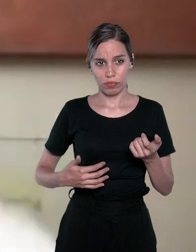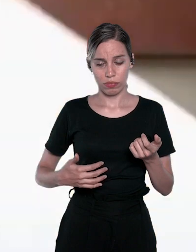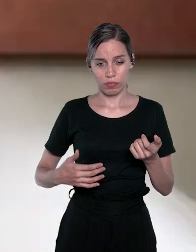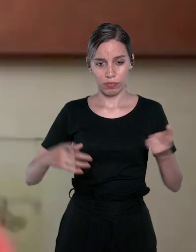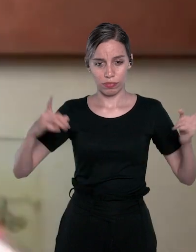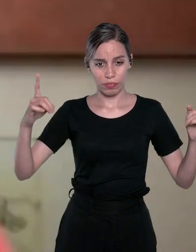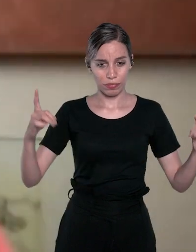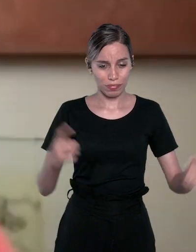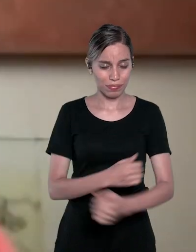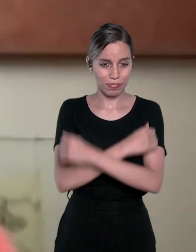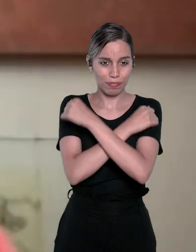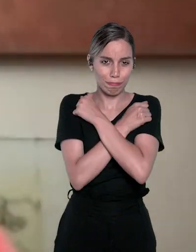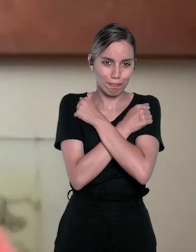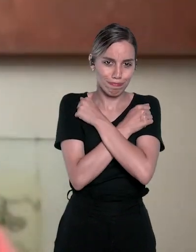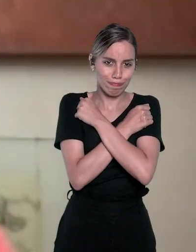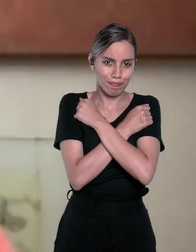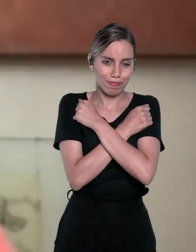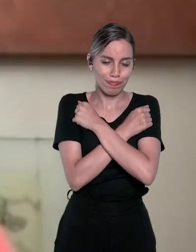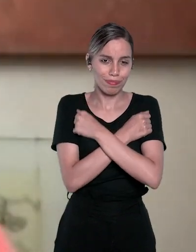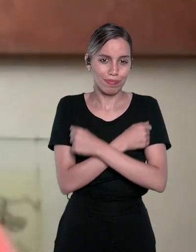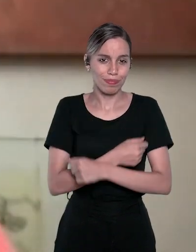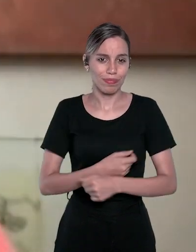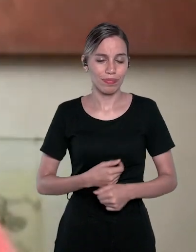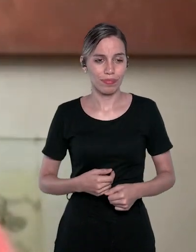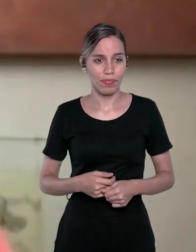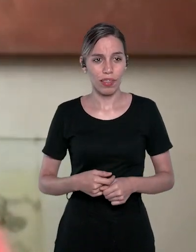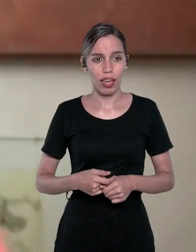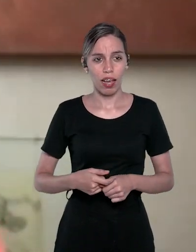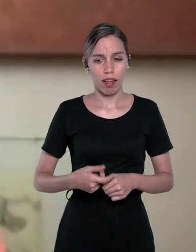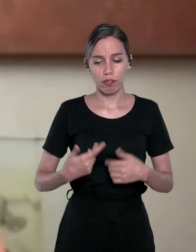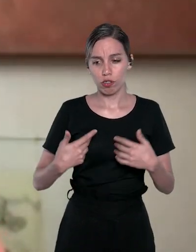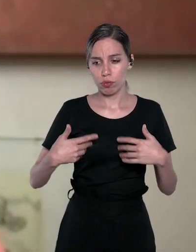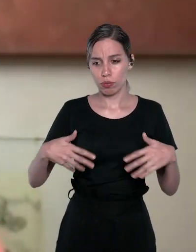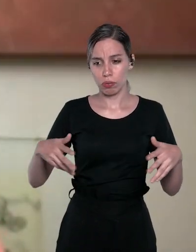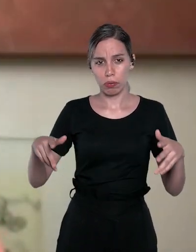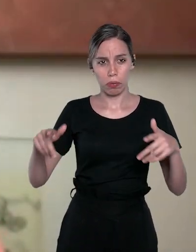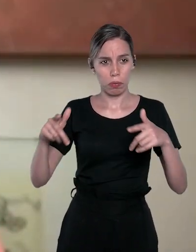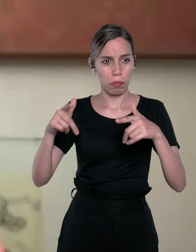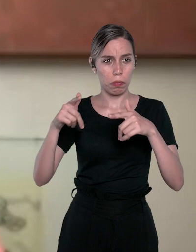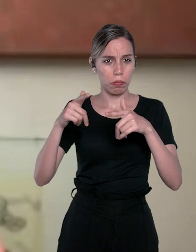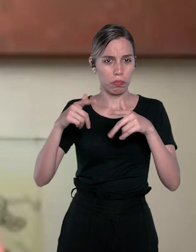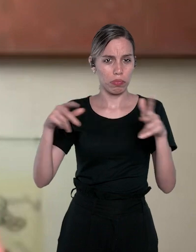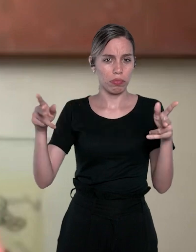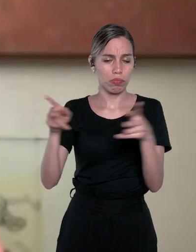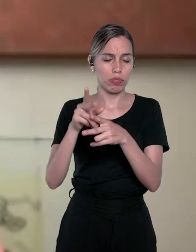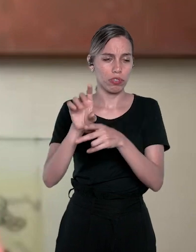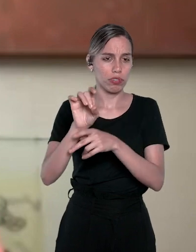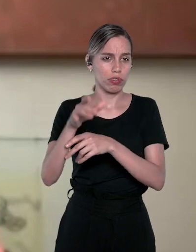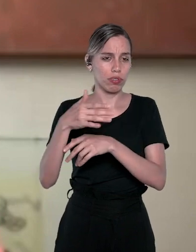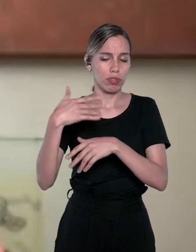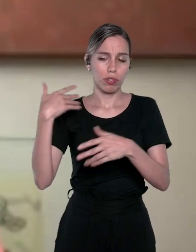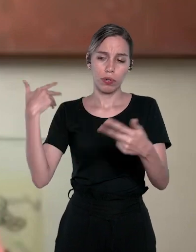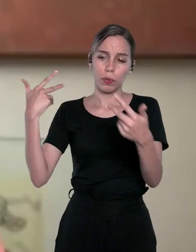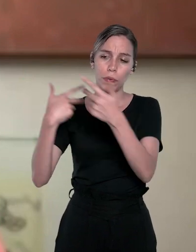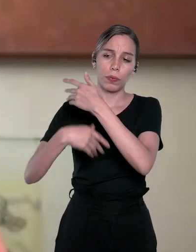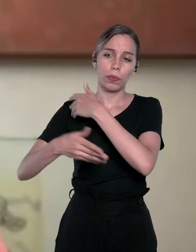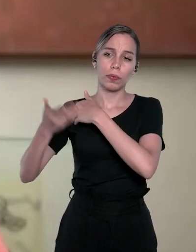abraço do reencontro. Não deixe o sopro do vento passar por nós